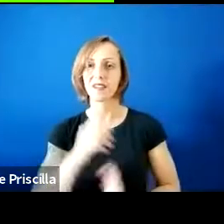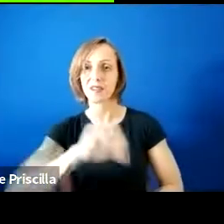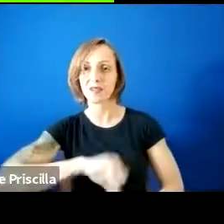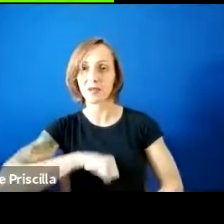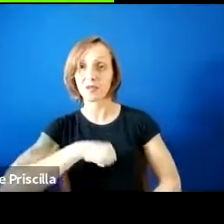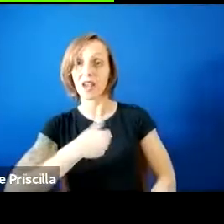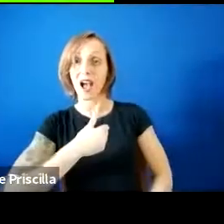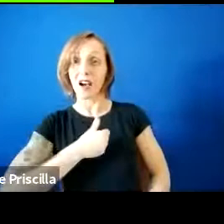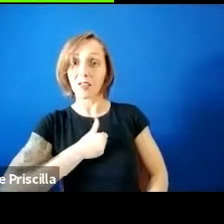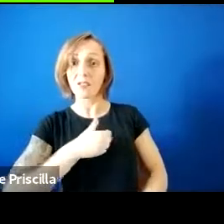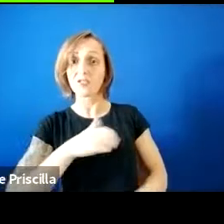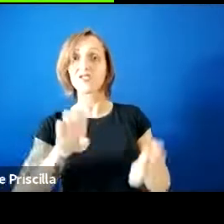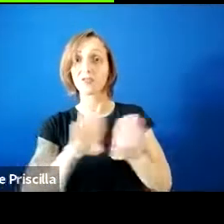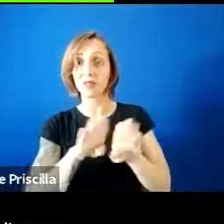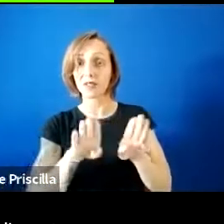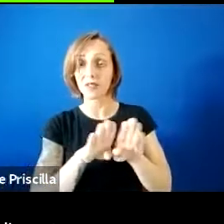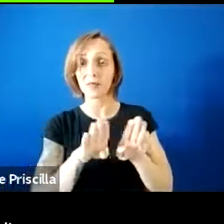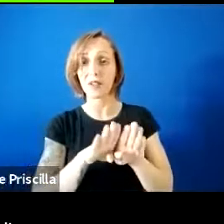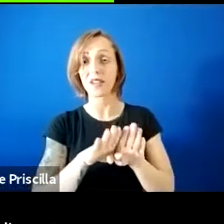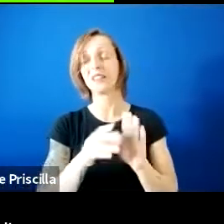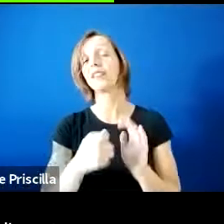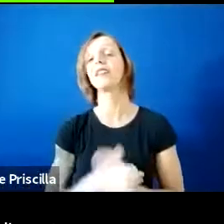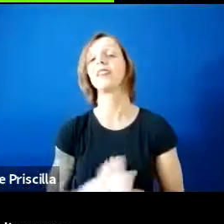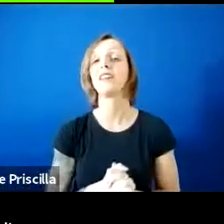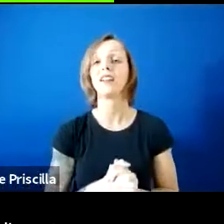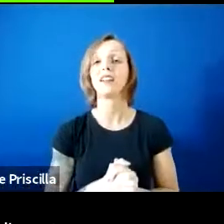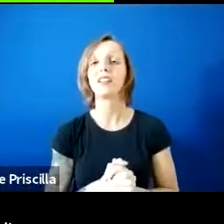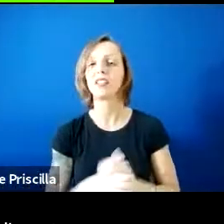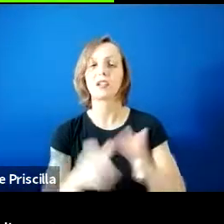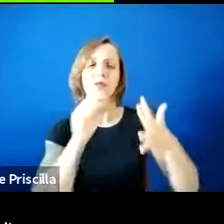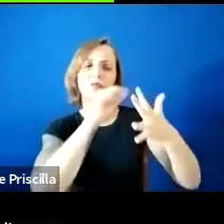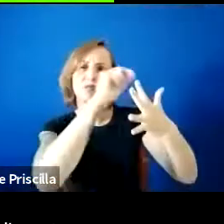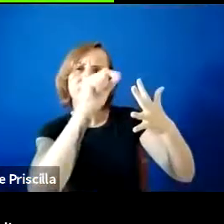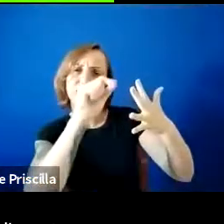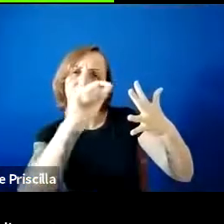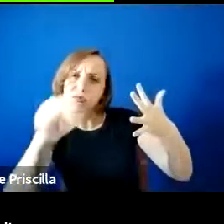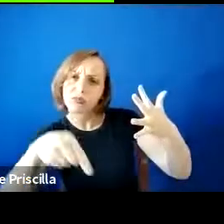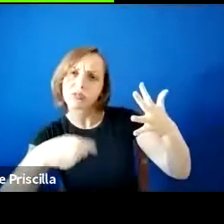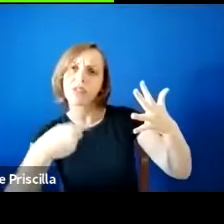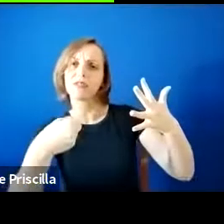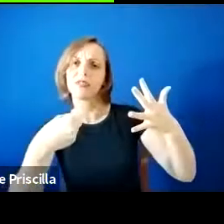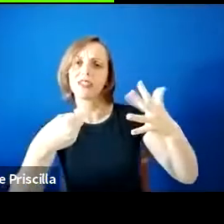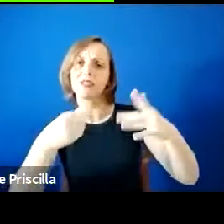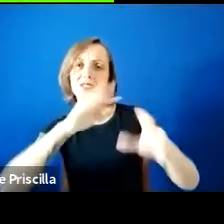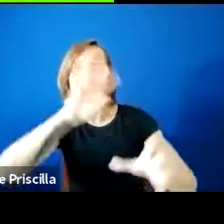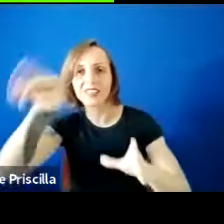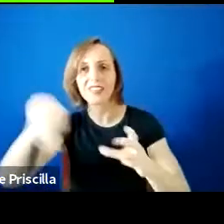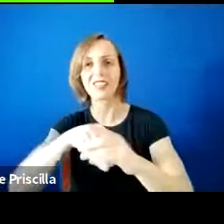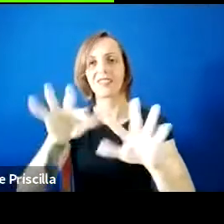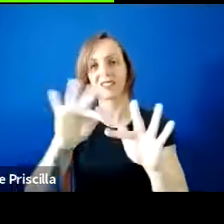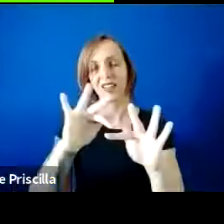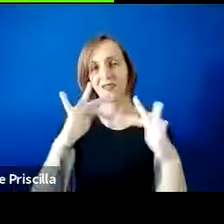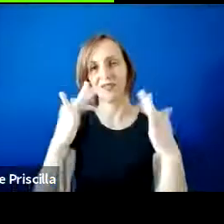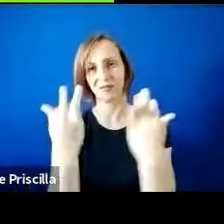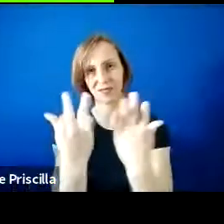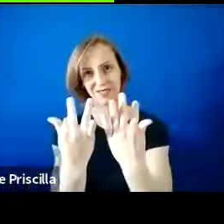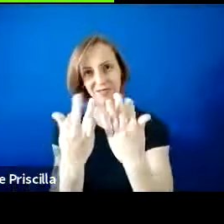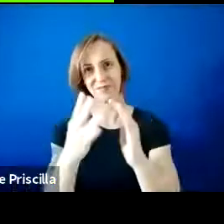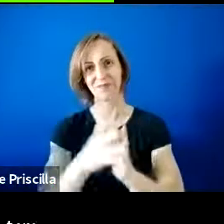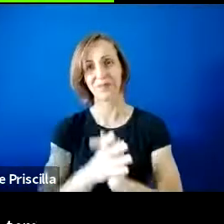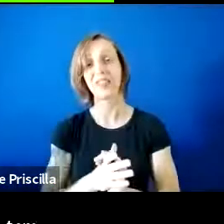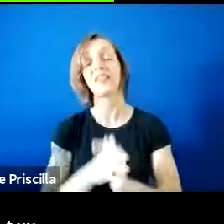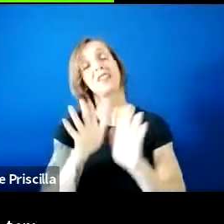todos esses afins que vêm rodeando a família. Então, a gente tem essa dificuldade muito grande ainda de organizar